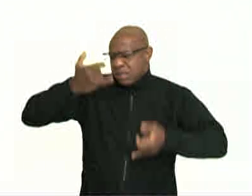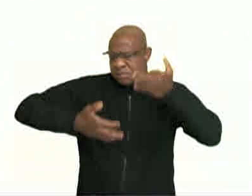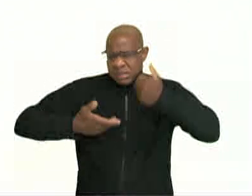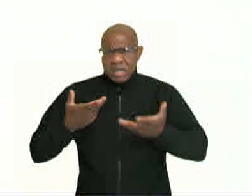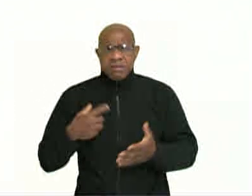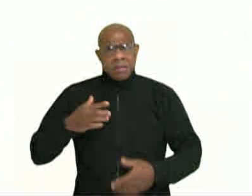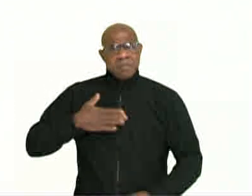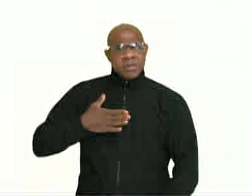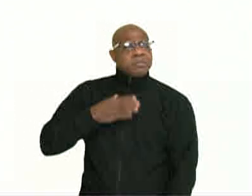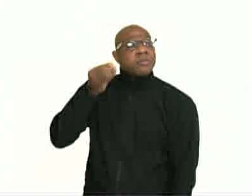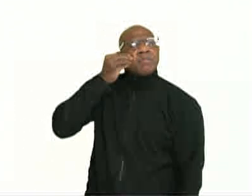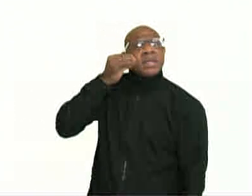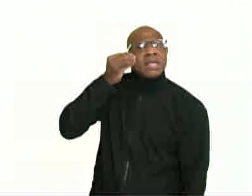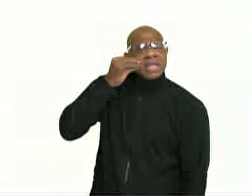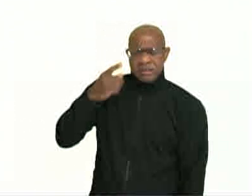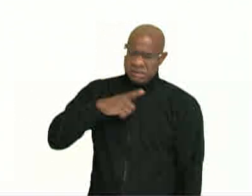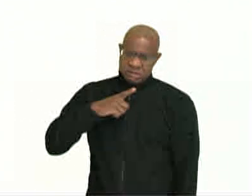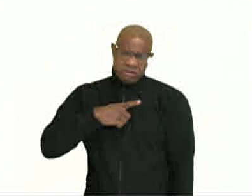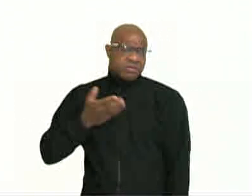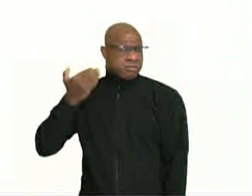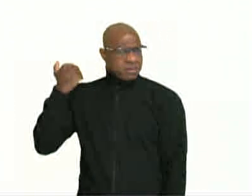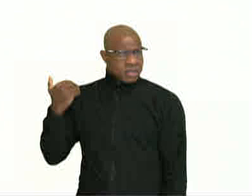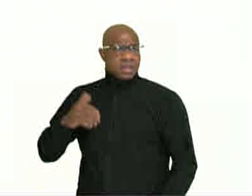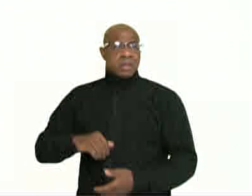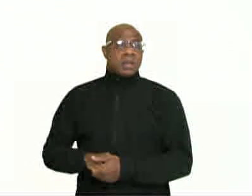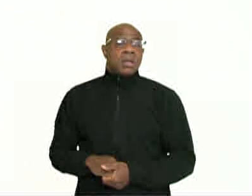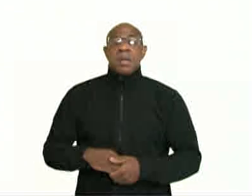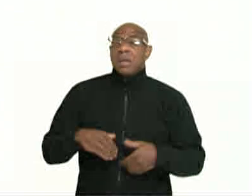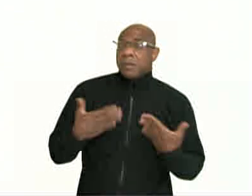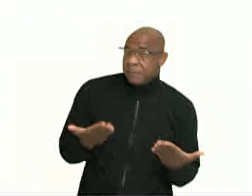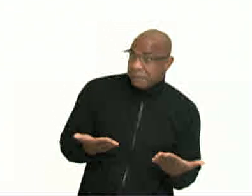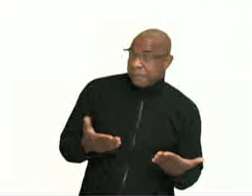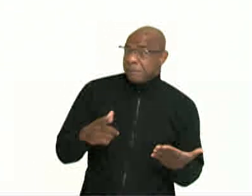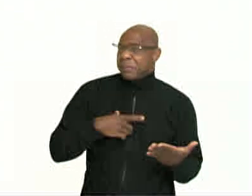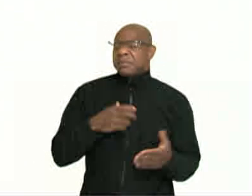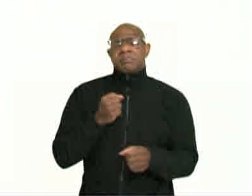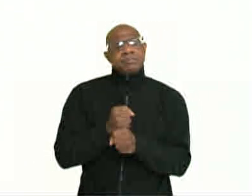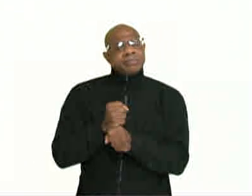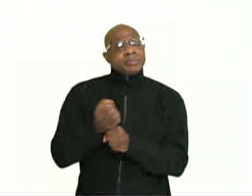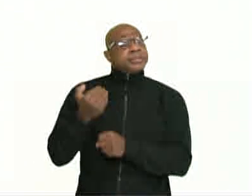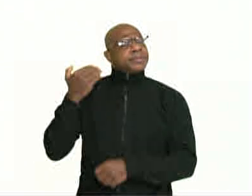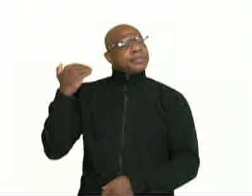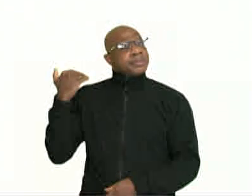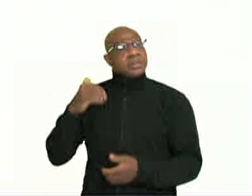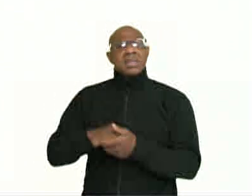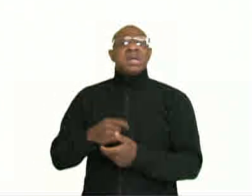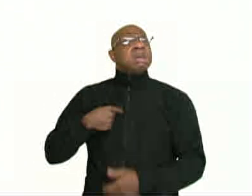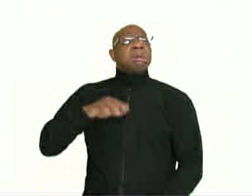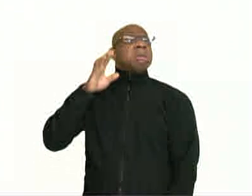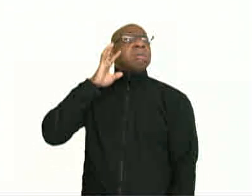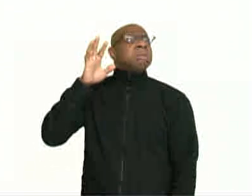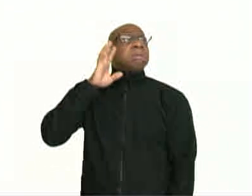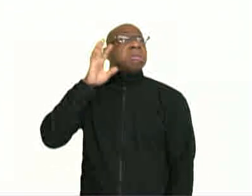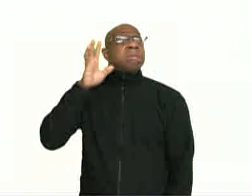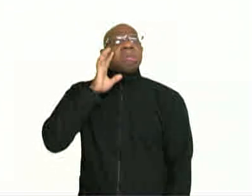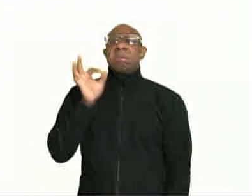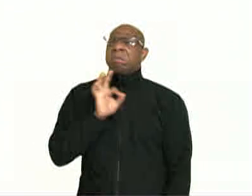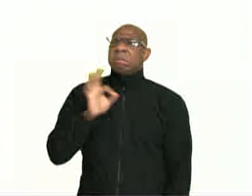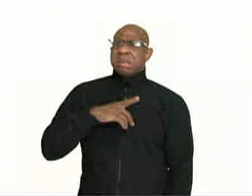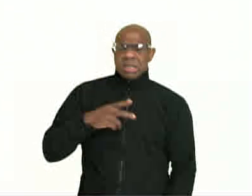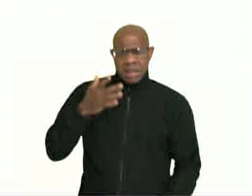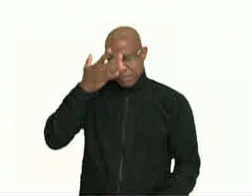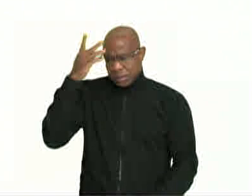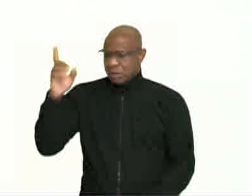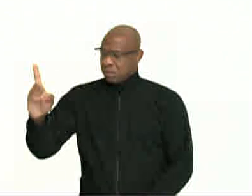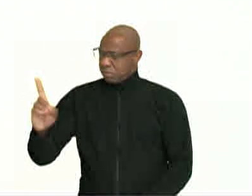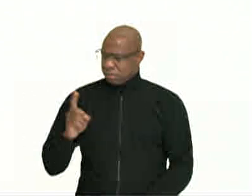uma experiência ruim que eu vivi. Passados mais de 2 anos, eu nem imaginava que alguém me